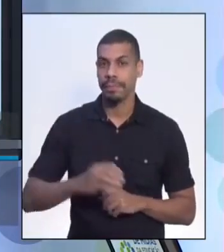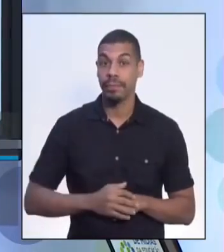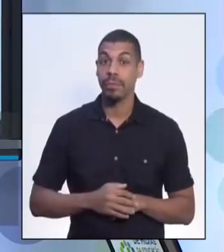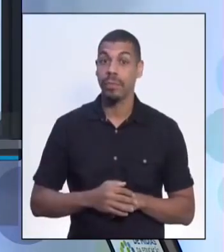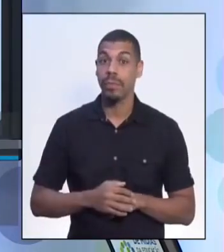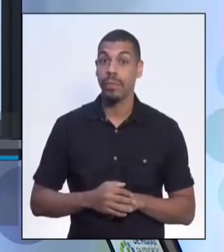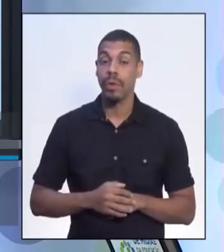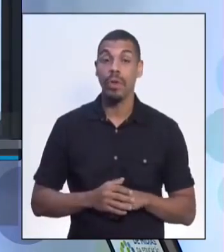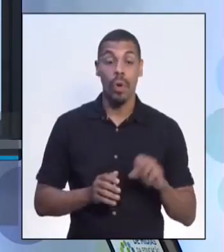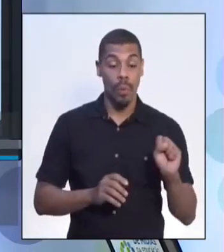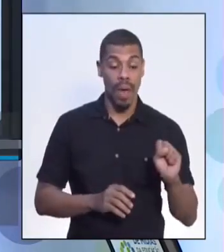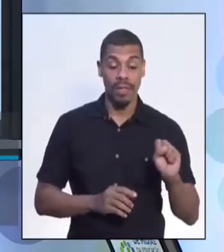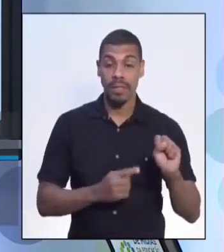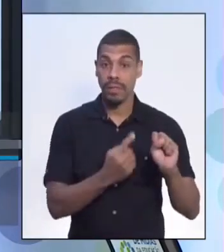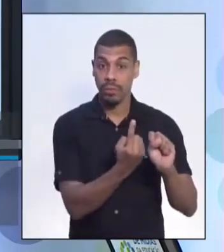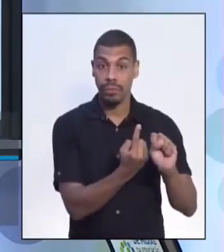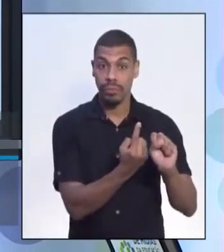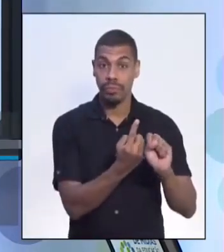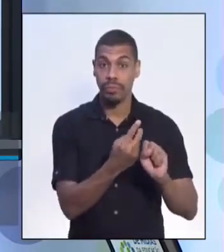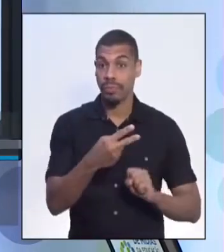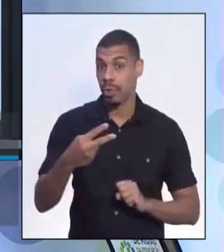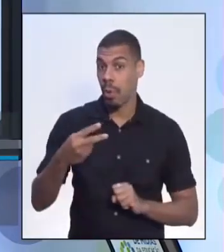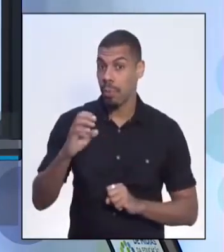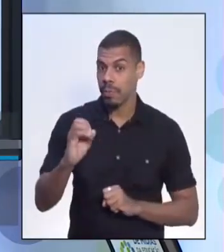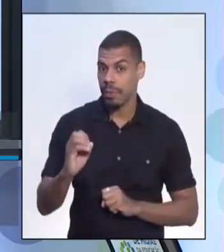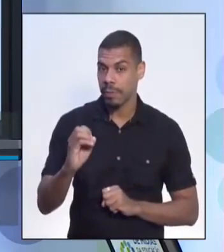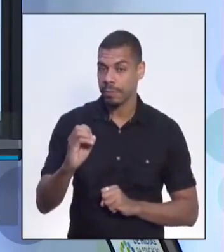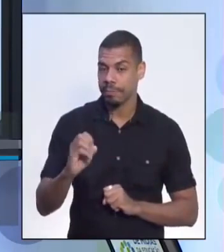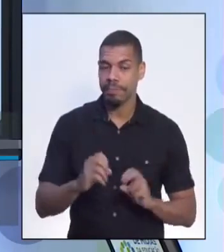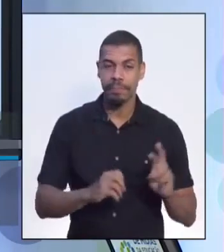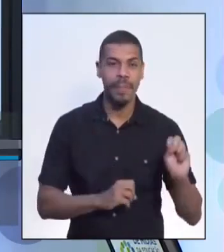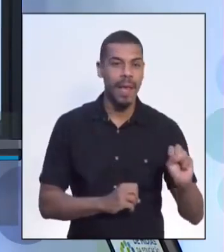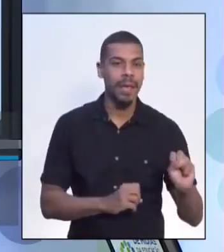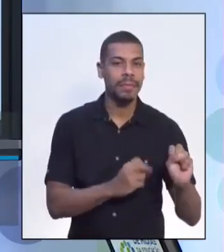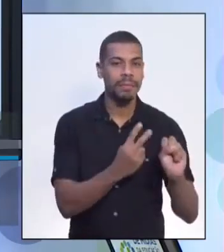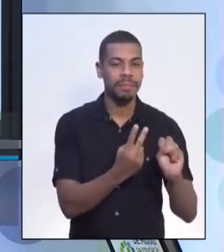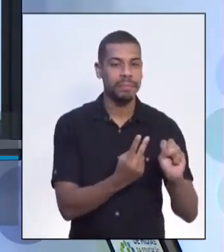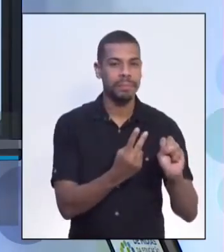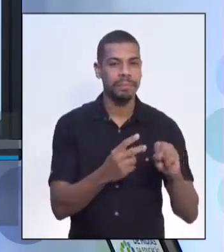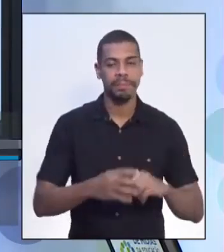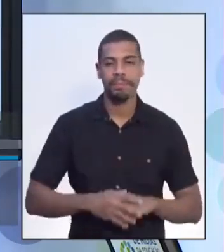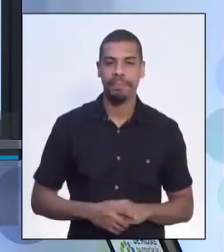nosso S1 será 0. Vamos para o S2?